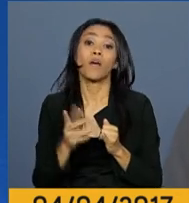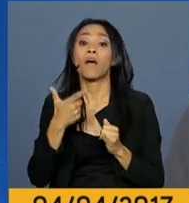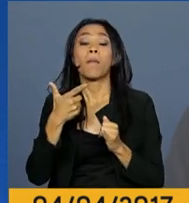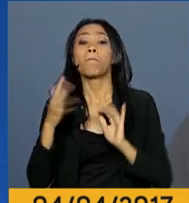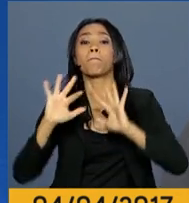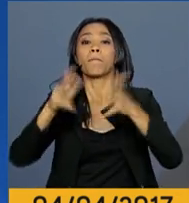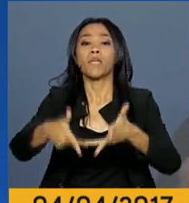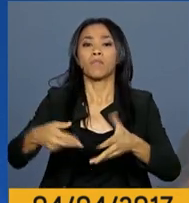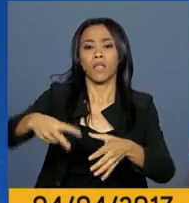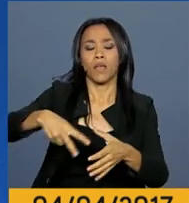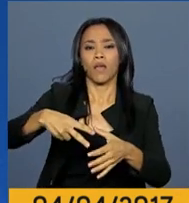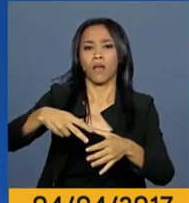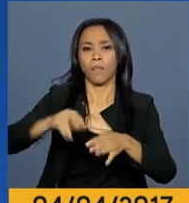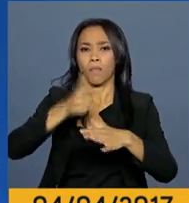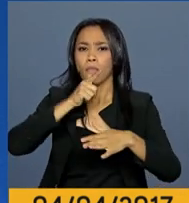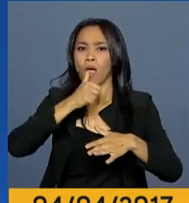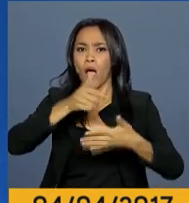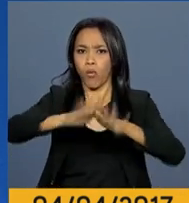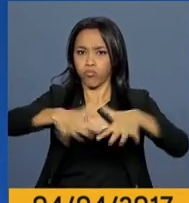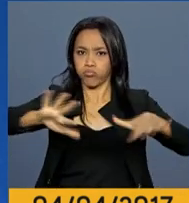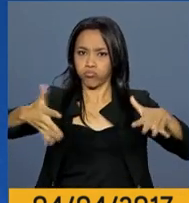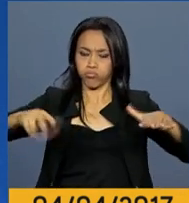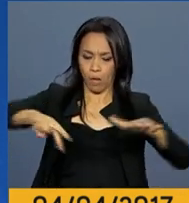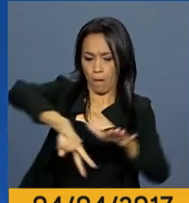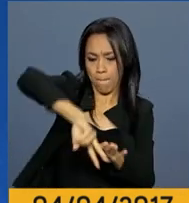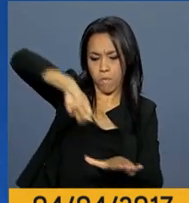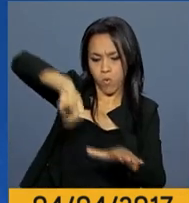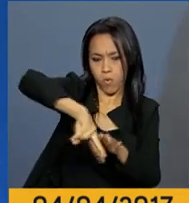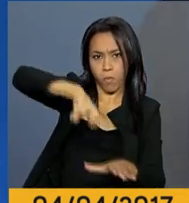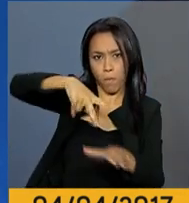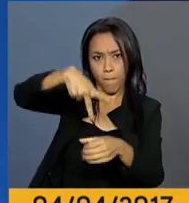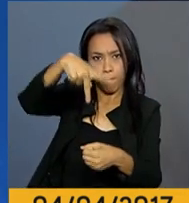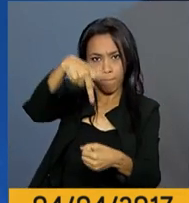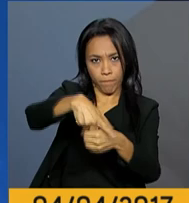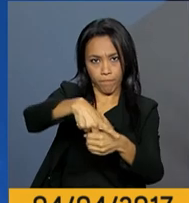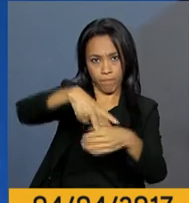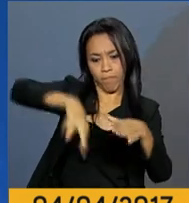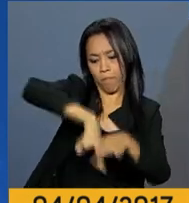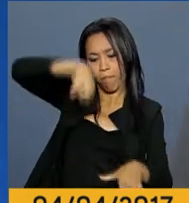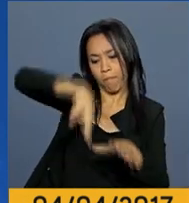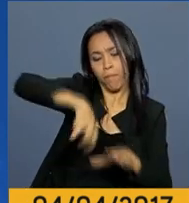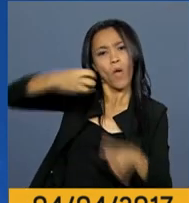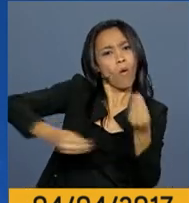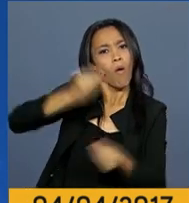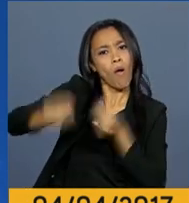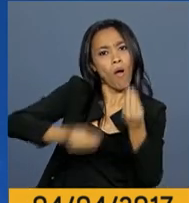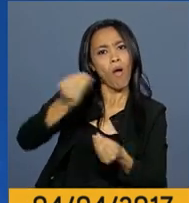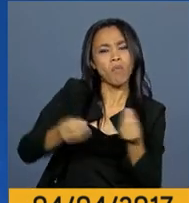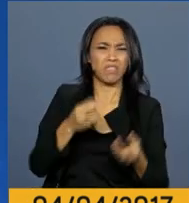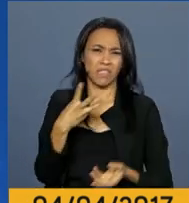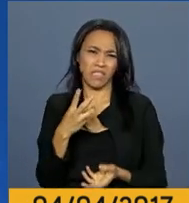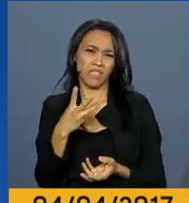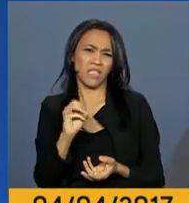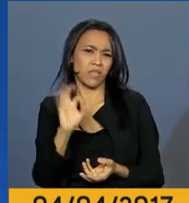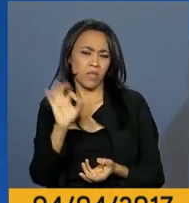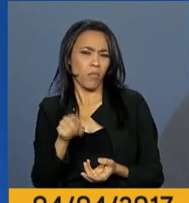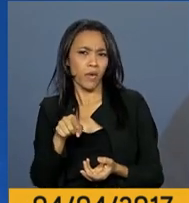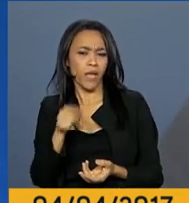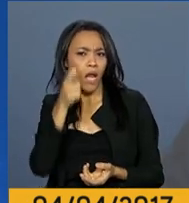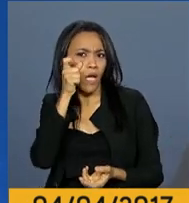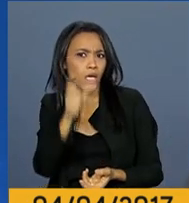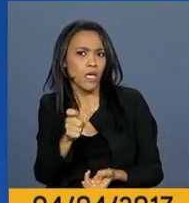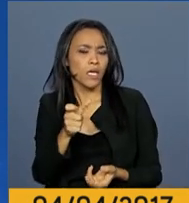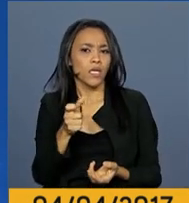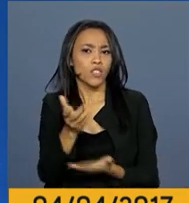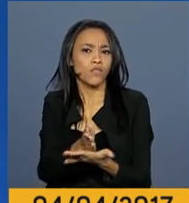pré-sal. Interessante, desde o primeiro momento eu disse, mas a Petrobras é uma empresa que visa, evidentemente, ao sucesso, ao lucro, aos